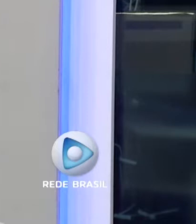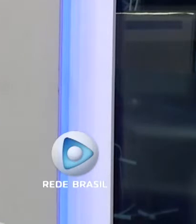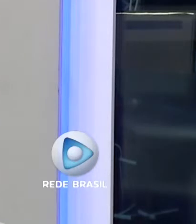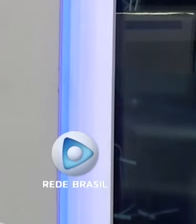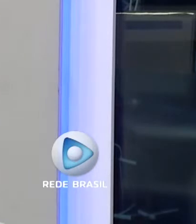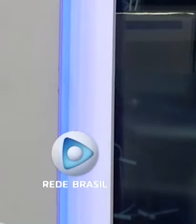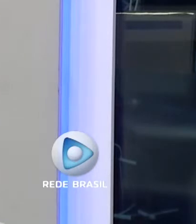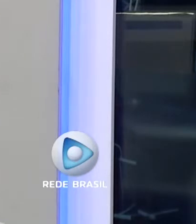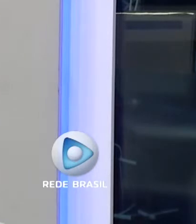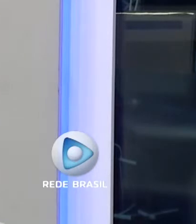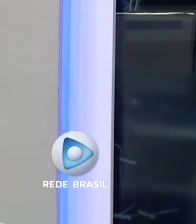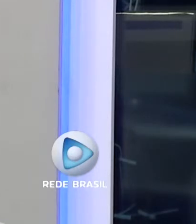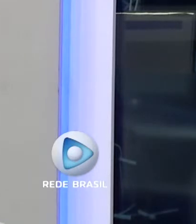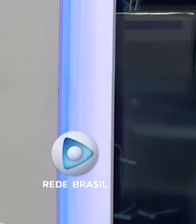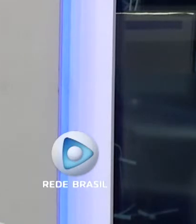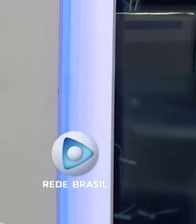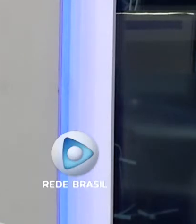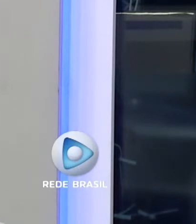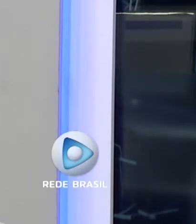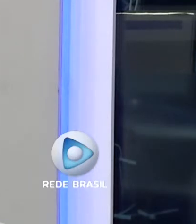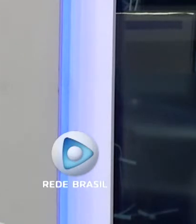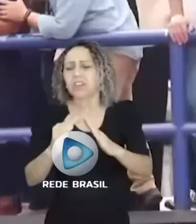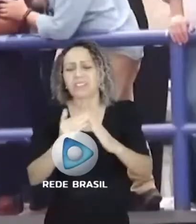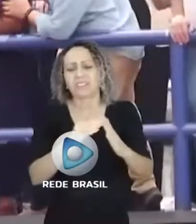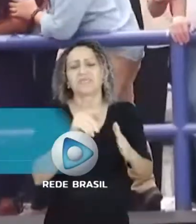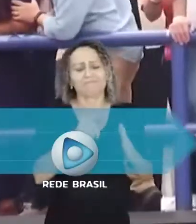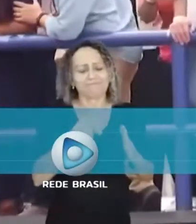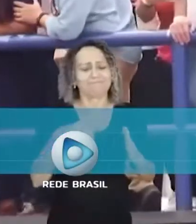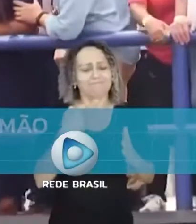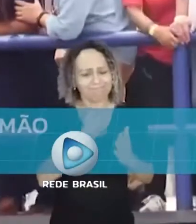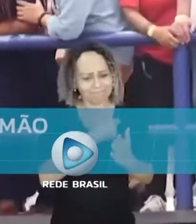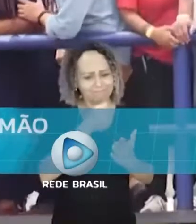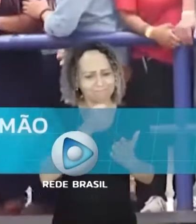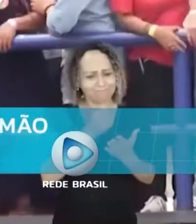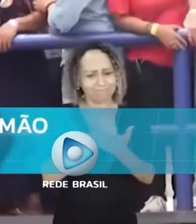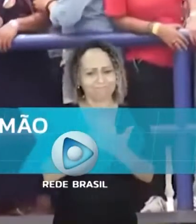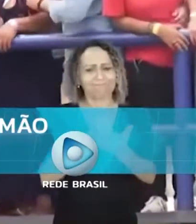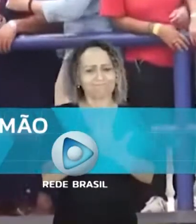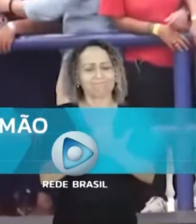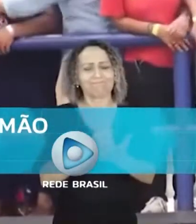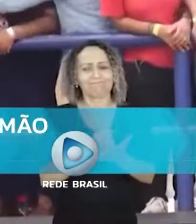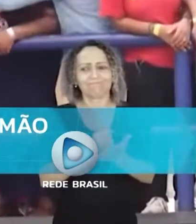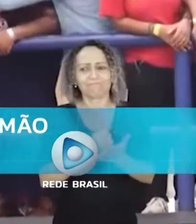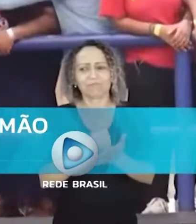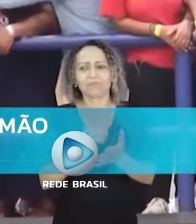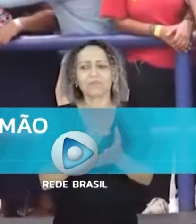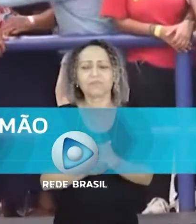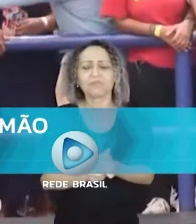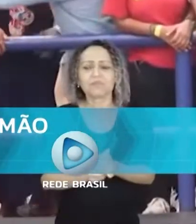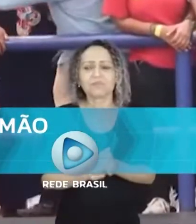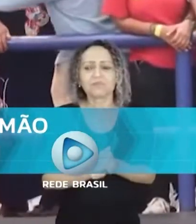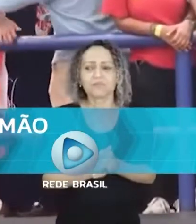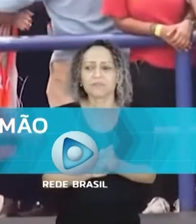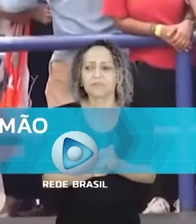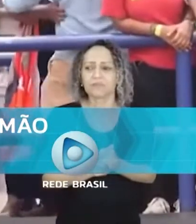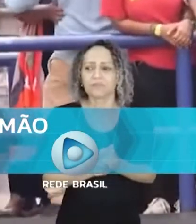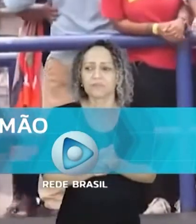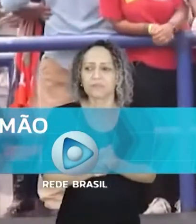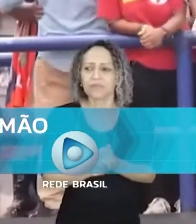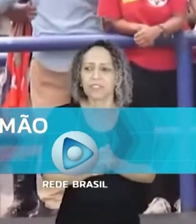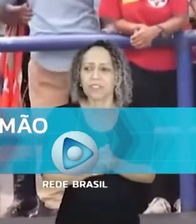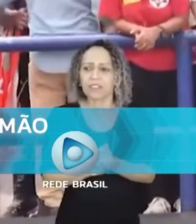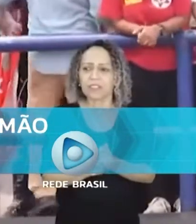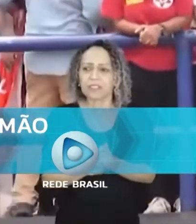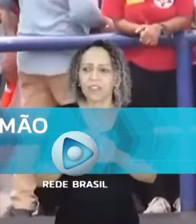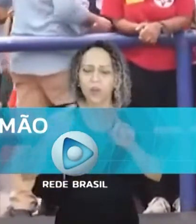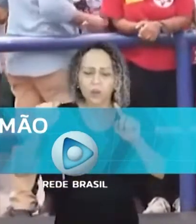grandes investimentos no estado fluminense. O evento contou com a participação de autoridades, como o prefeito da cidade,